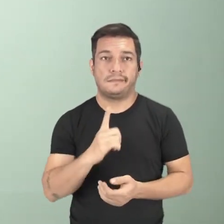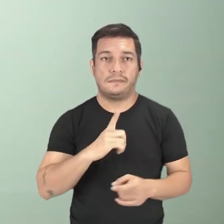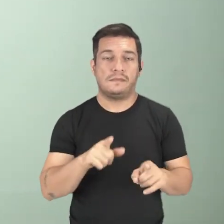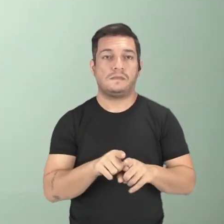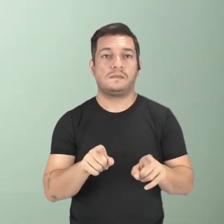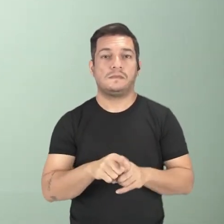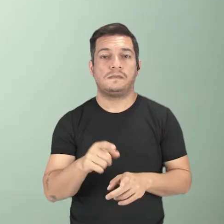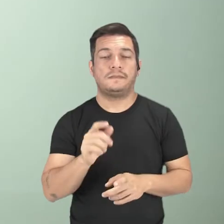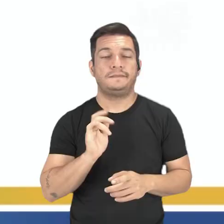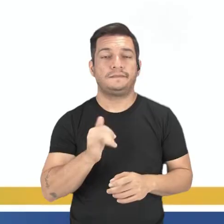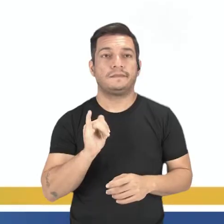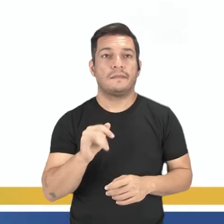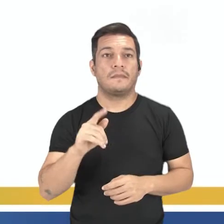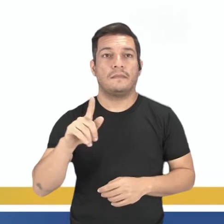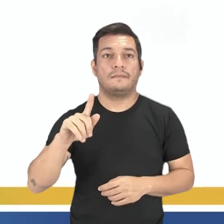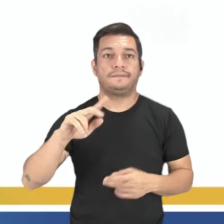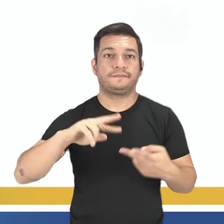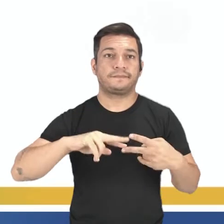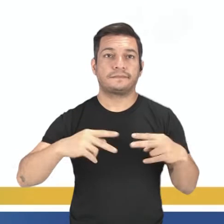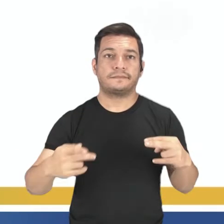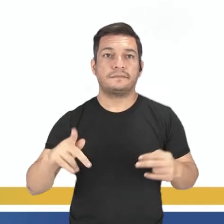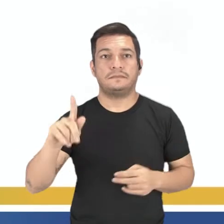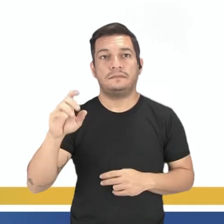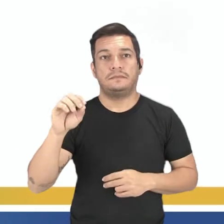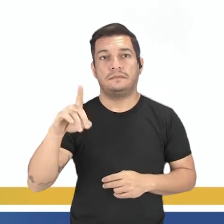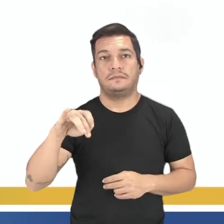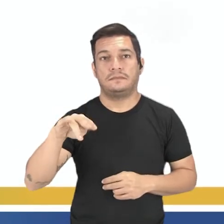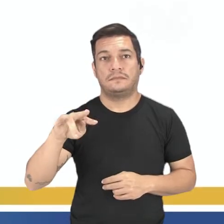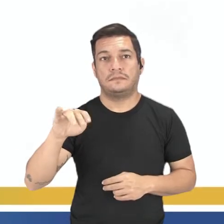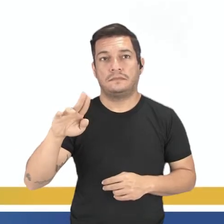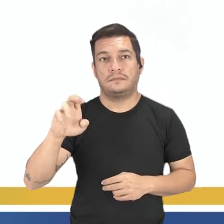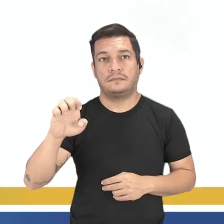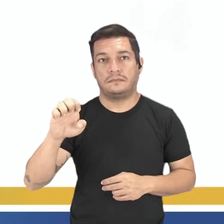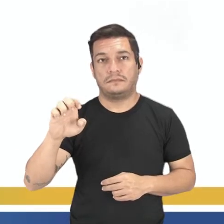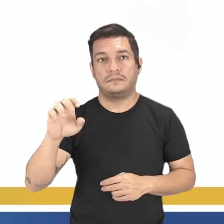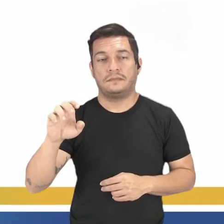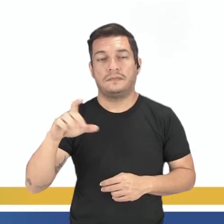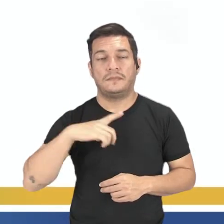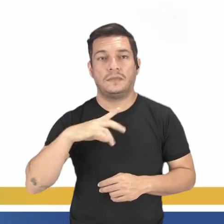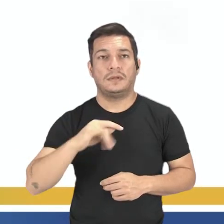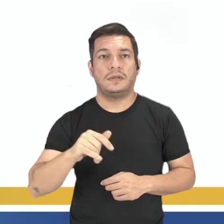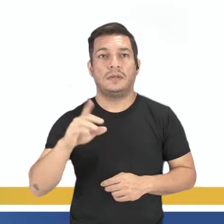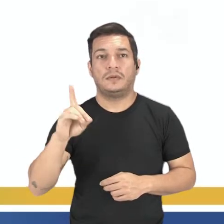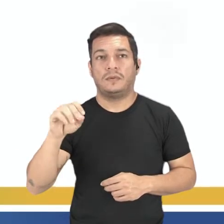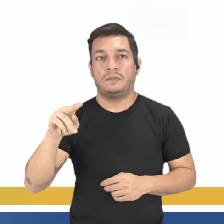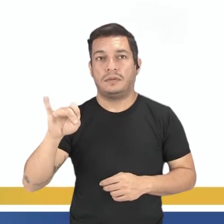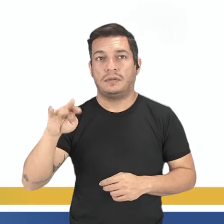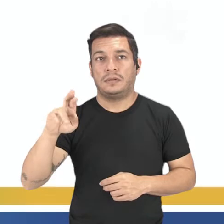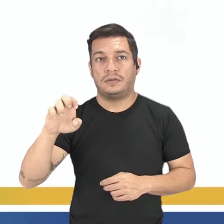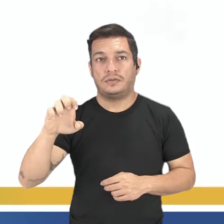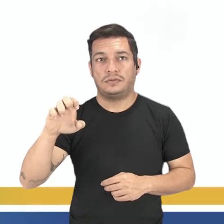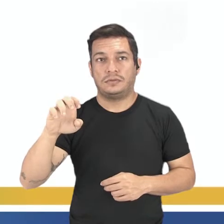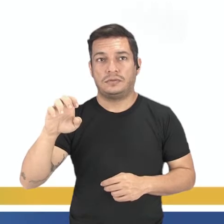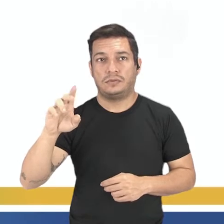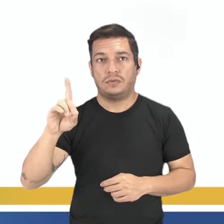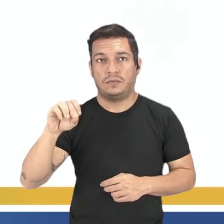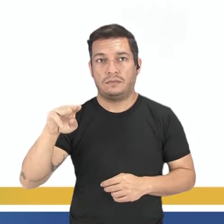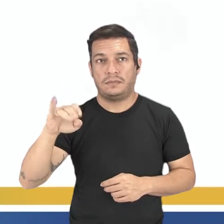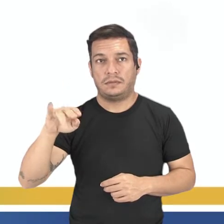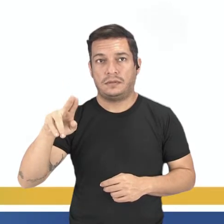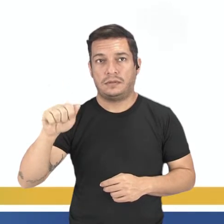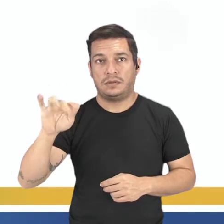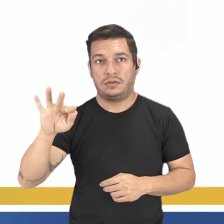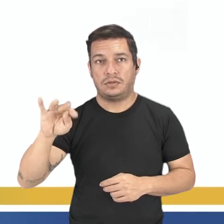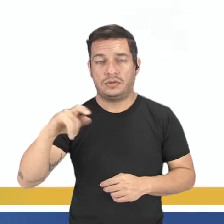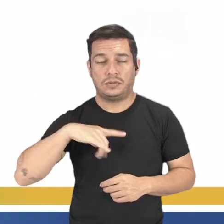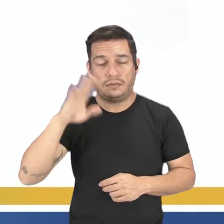como eu já dei a prévia, o gene dominante e o recessivo. Tudo aquilo que domina é aquilo que tem prioridade, tudo bem? Então,